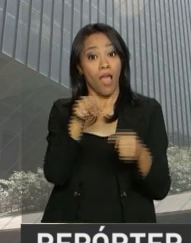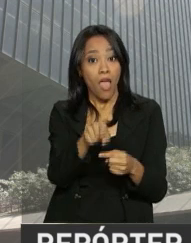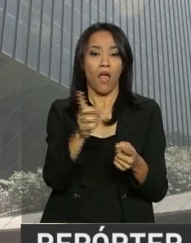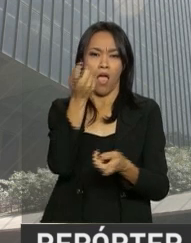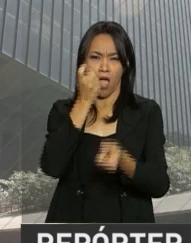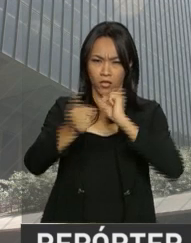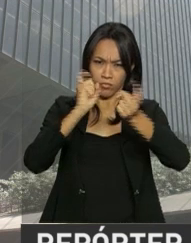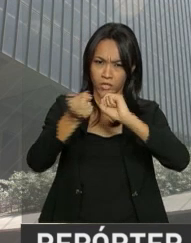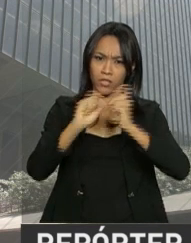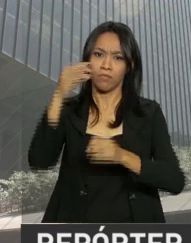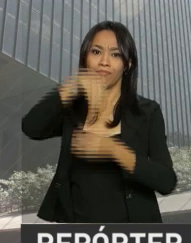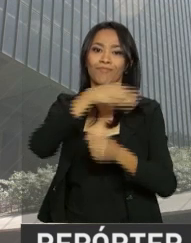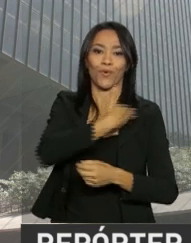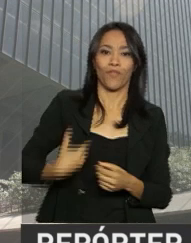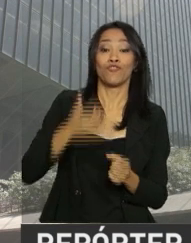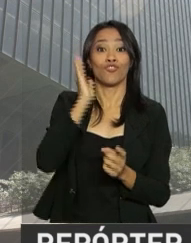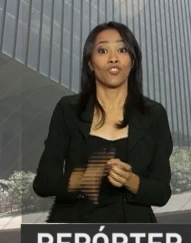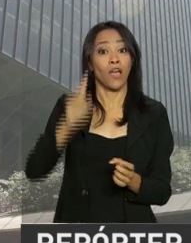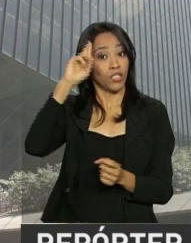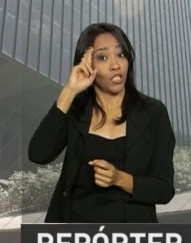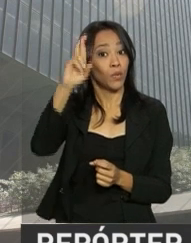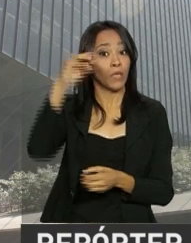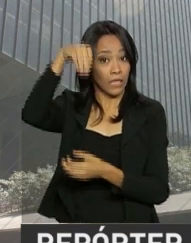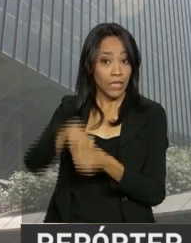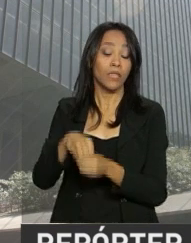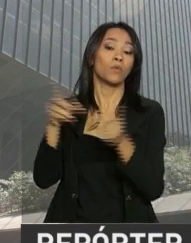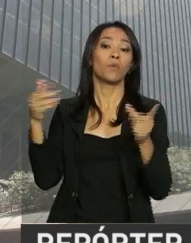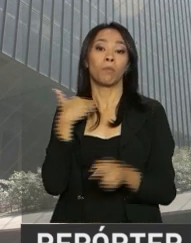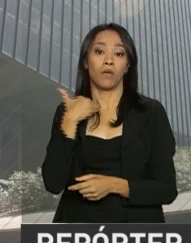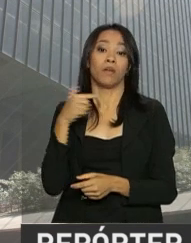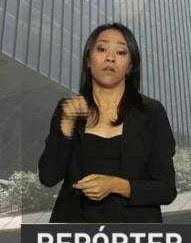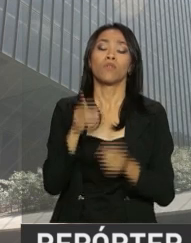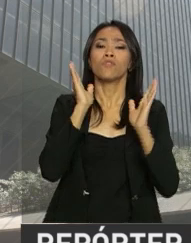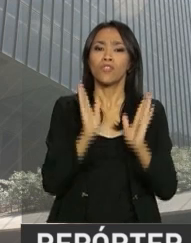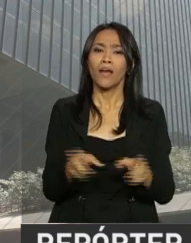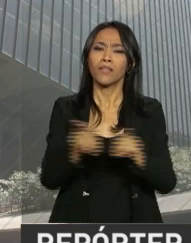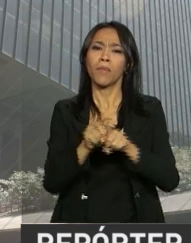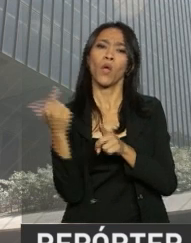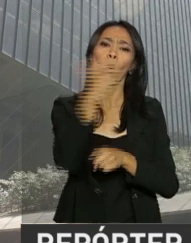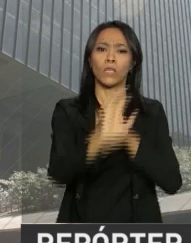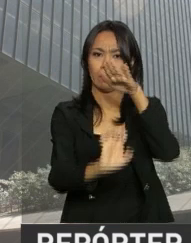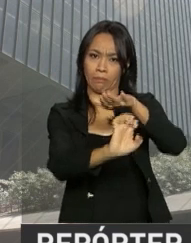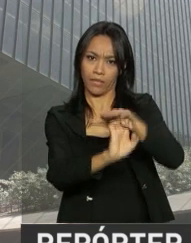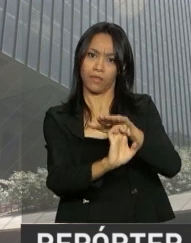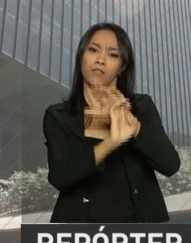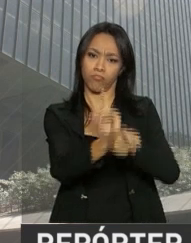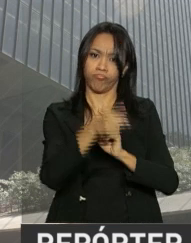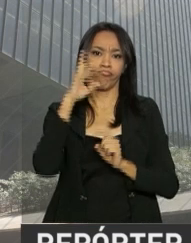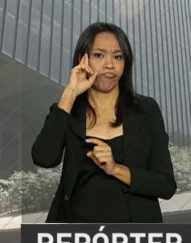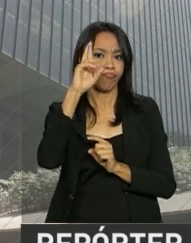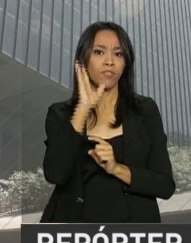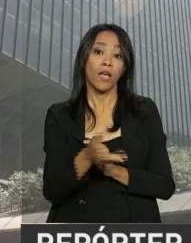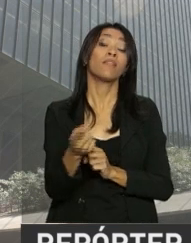administradora pública Ela já foi diretora no próprio BNDS e presidiu a companhia Siderúrgica Nacional além de